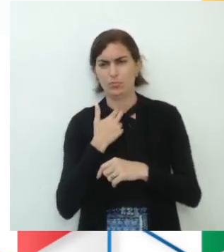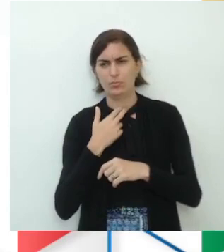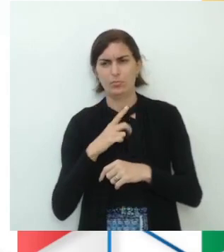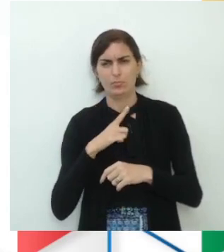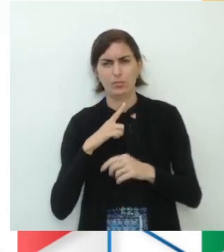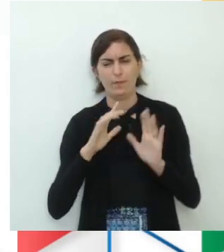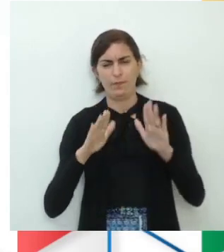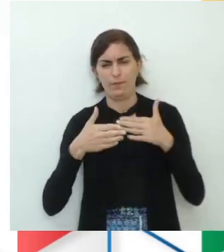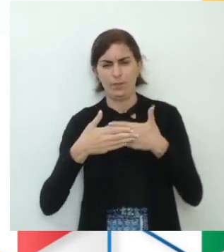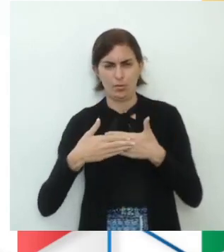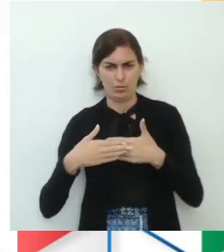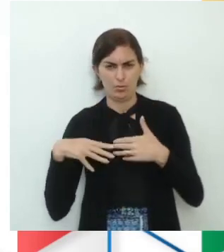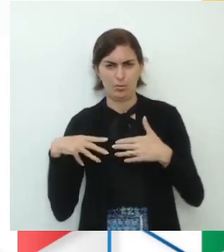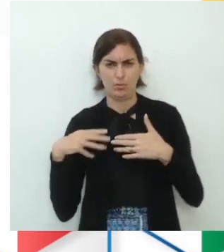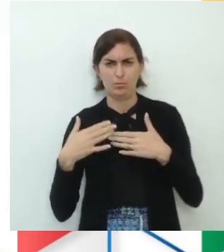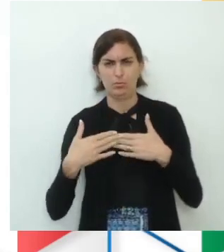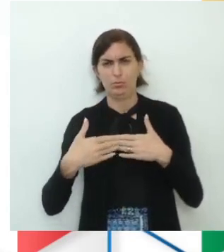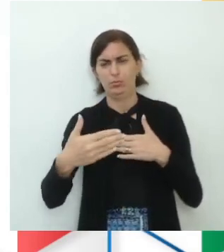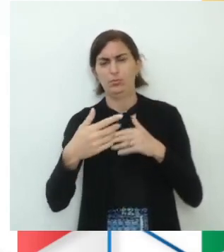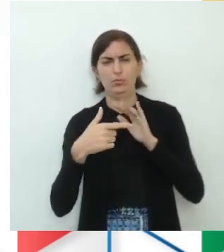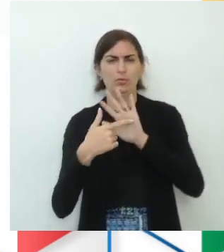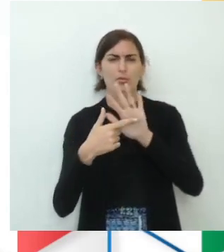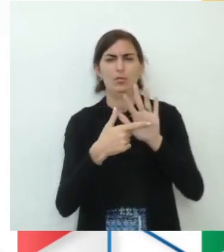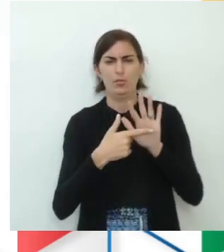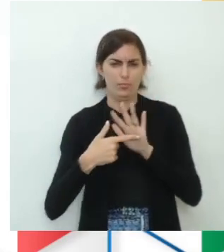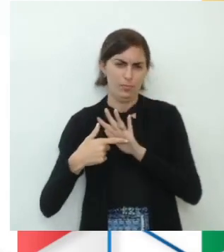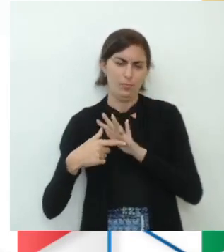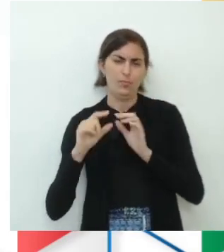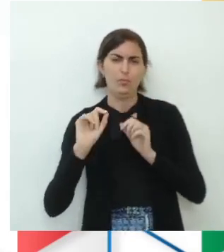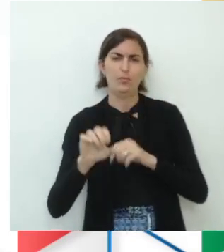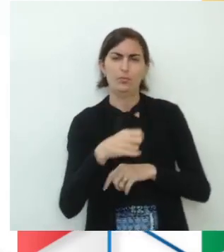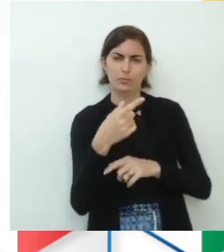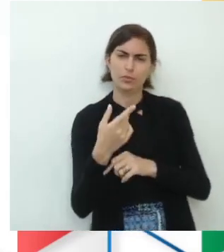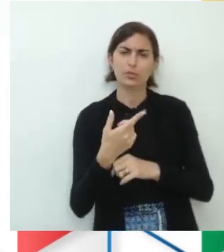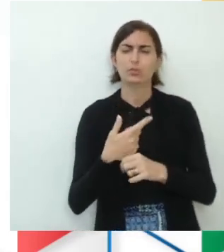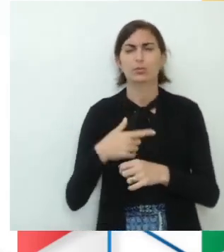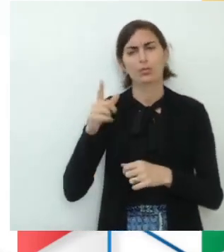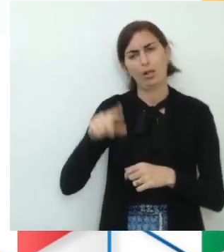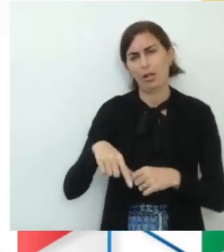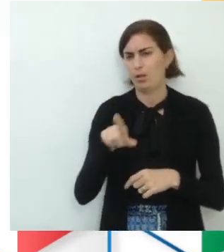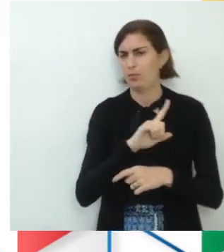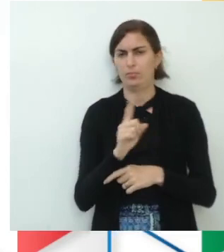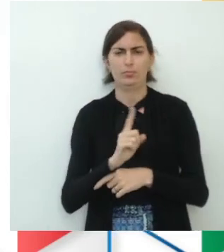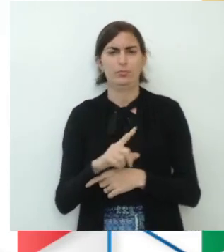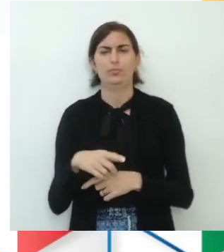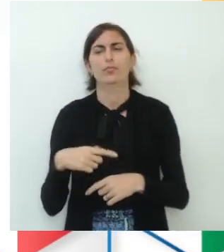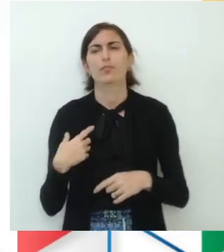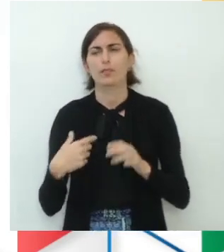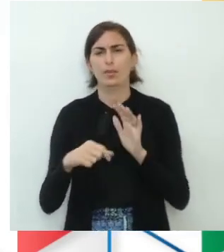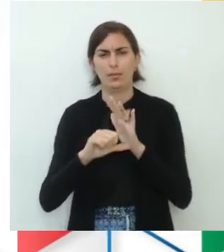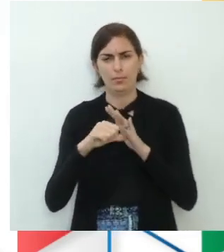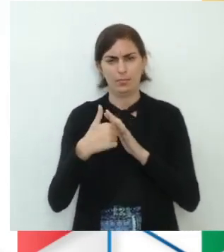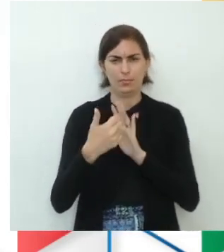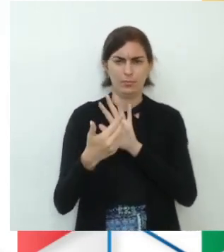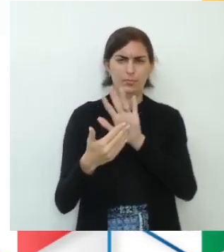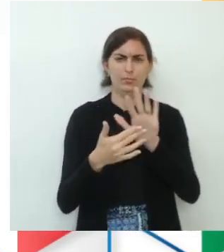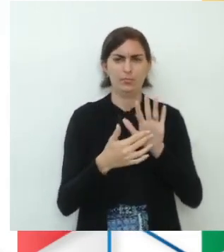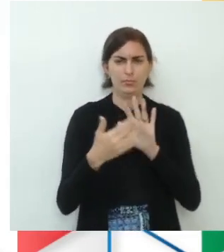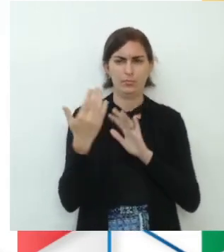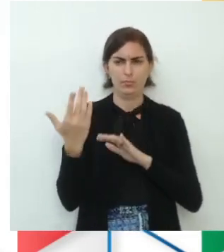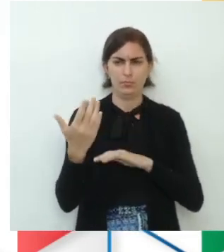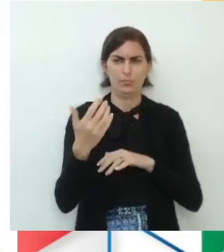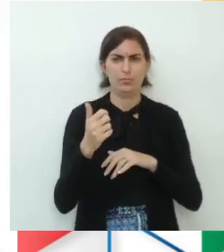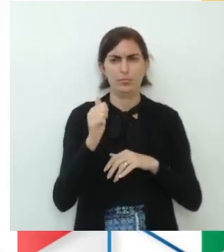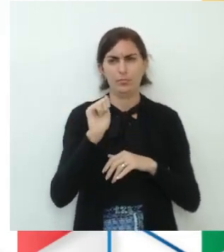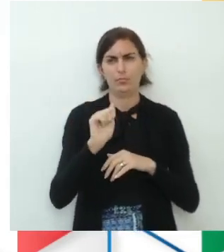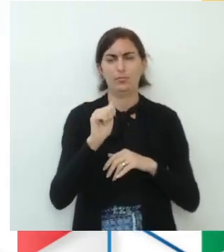tem que ser fechada. A partir daí a gente vai mostrar para vocês o que são e o que não são polígonos, tá bom? Essa primeira figura aí que parece a letra